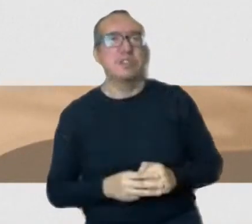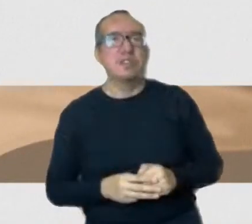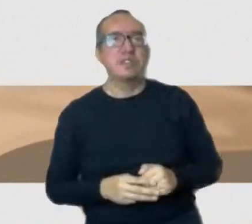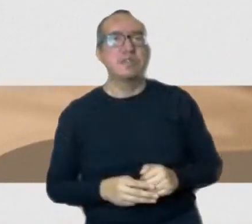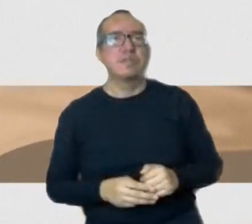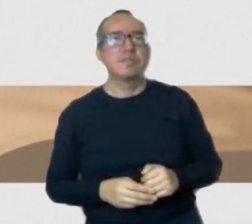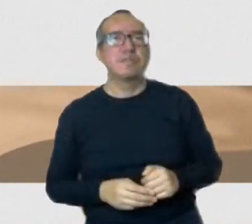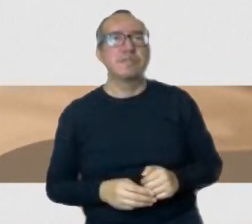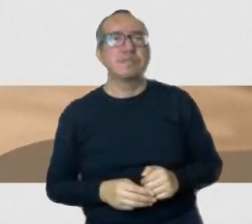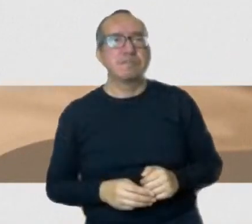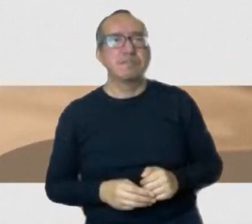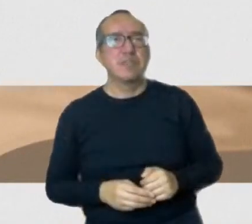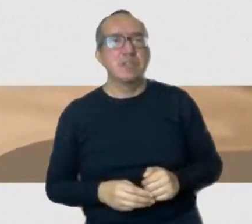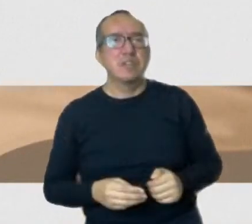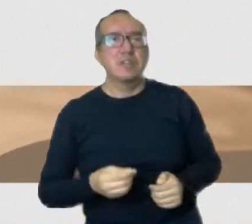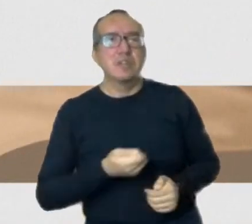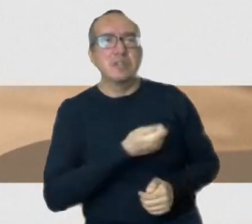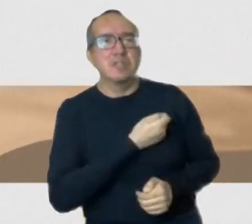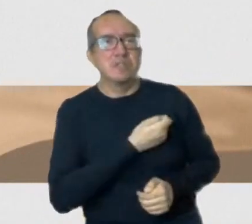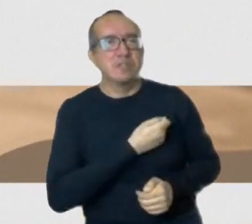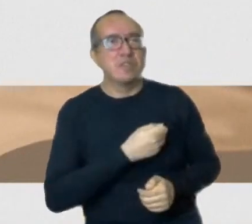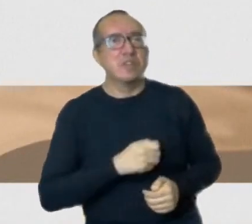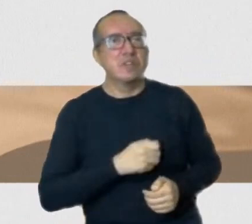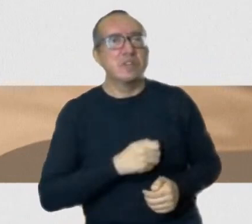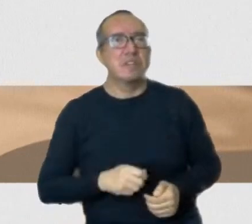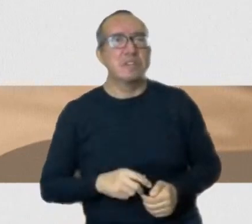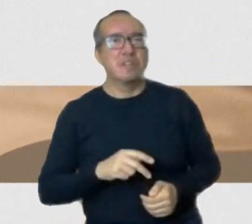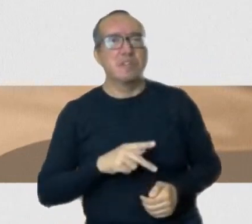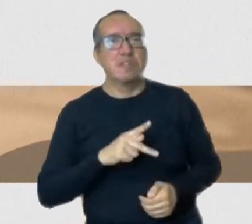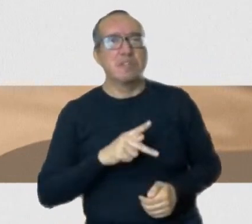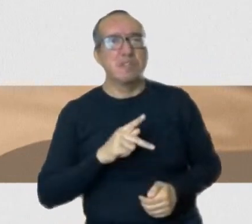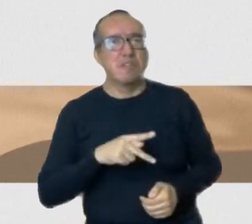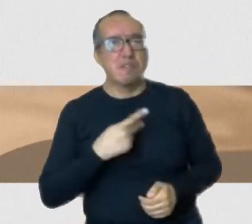bens de Deus, nenhum clamor haveria por pão,